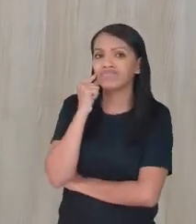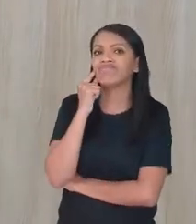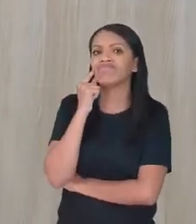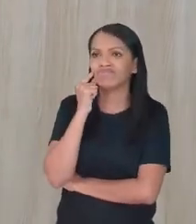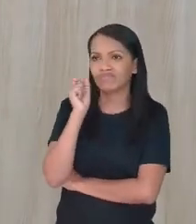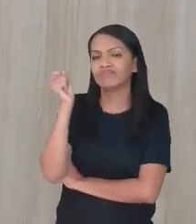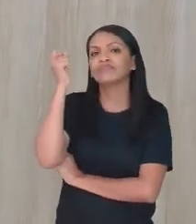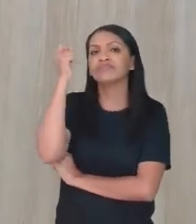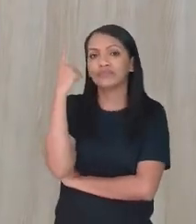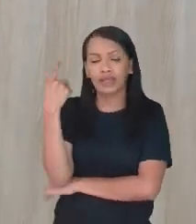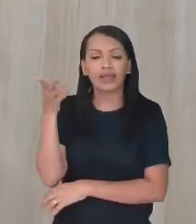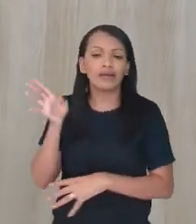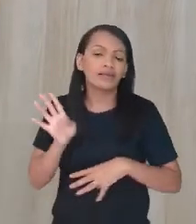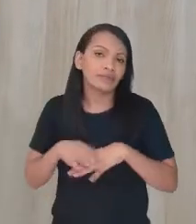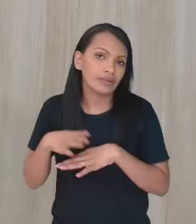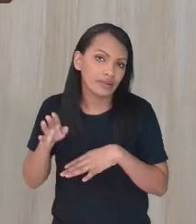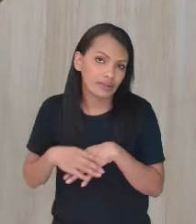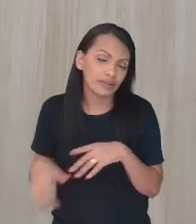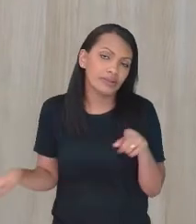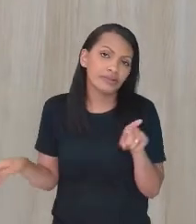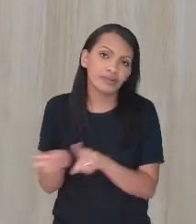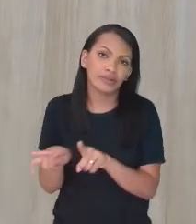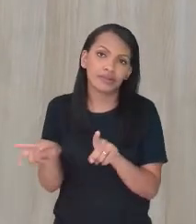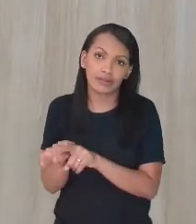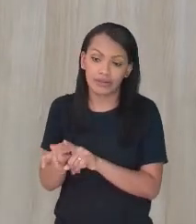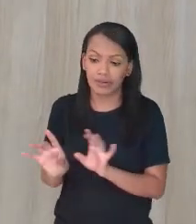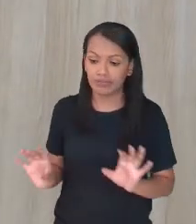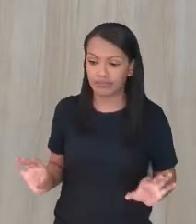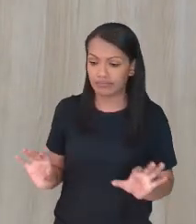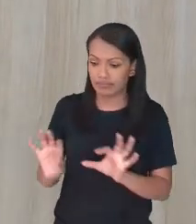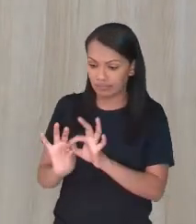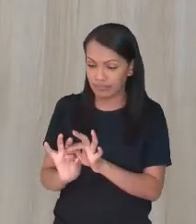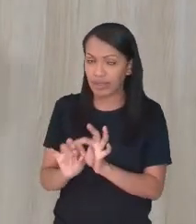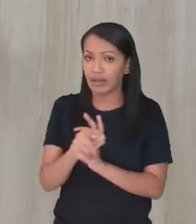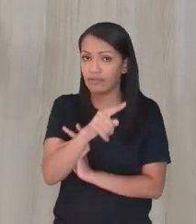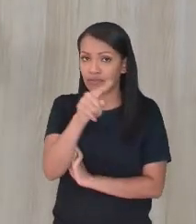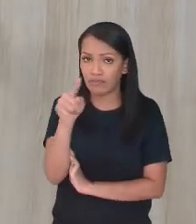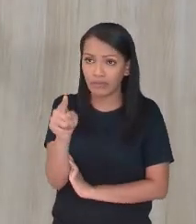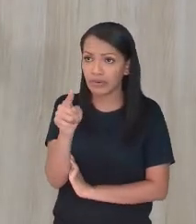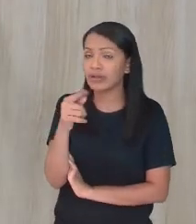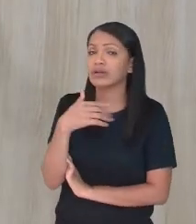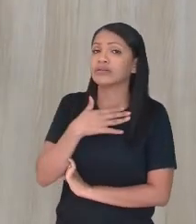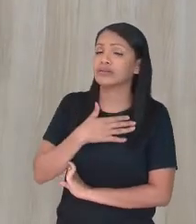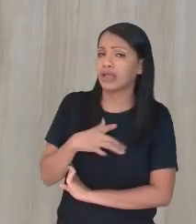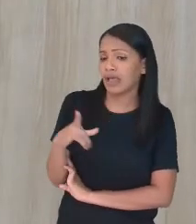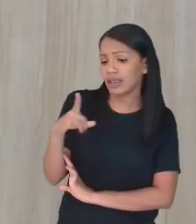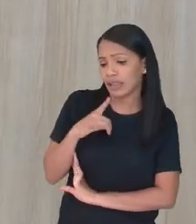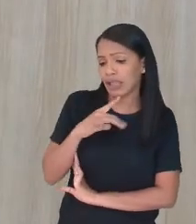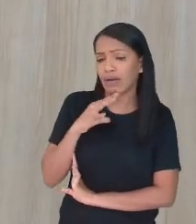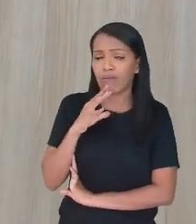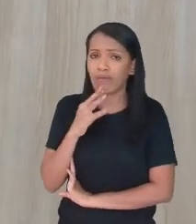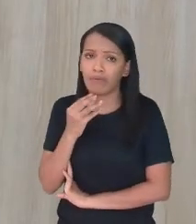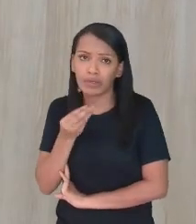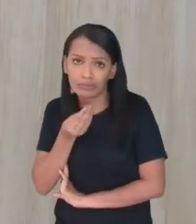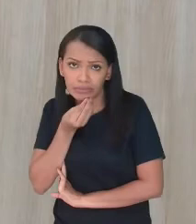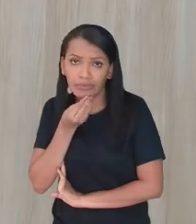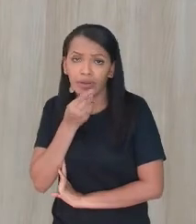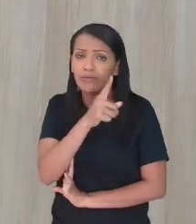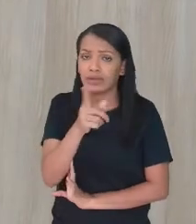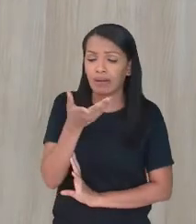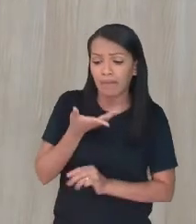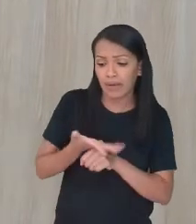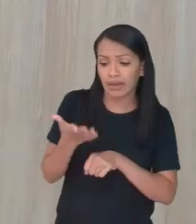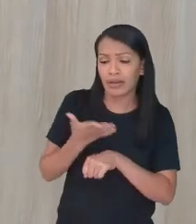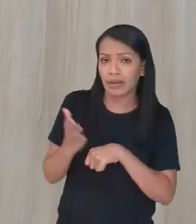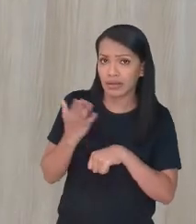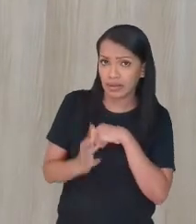da matemática e atrelar para algo que você tenha conhecimento, que você